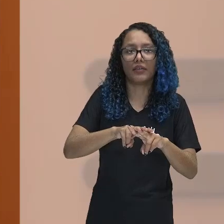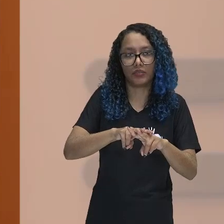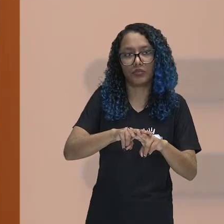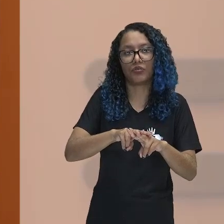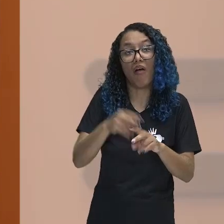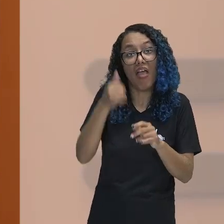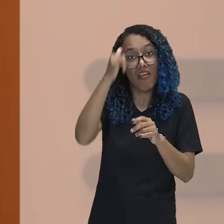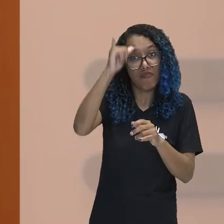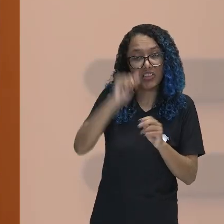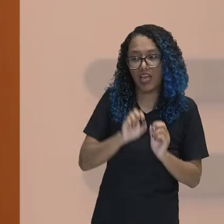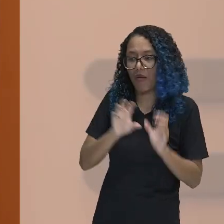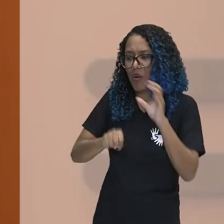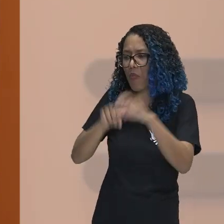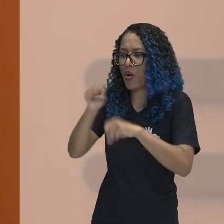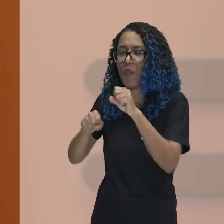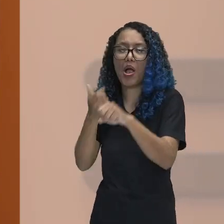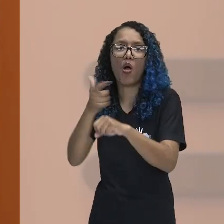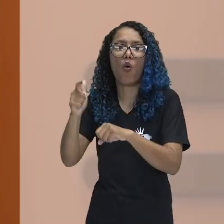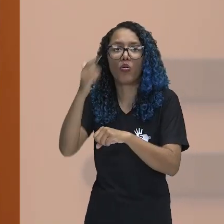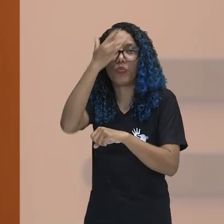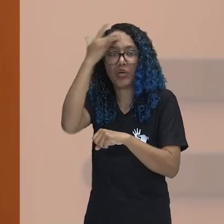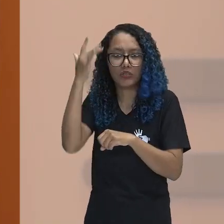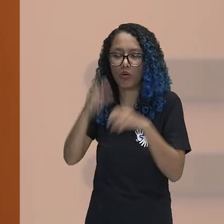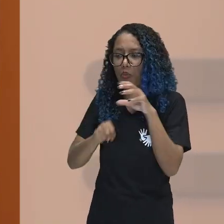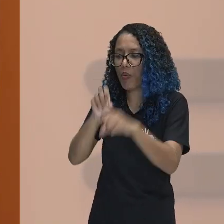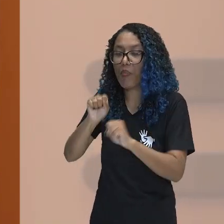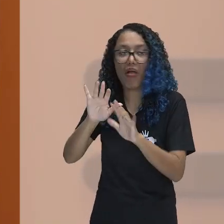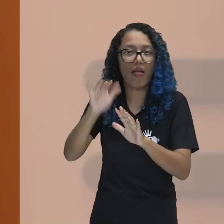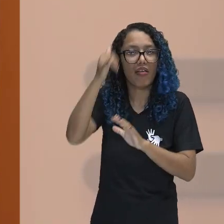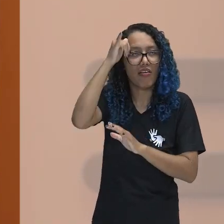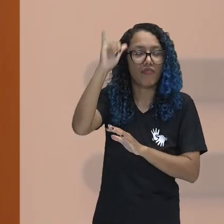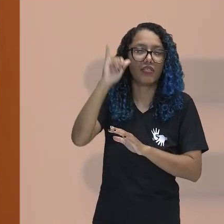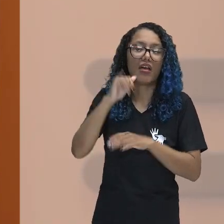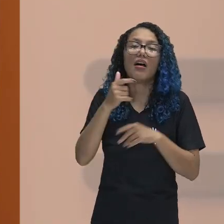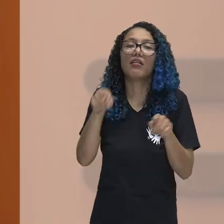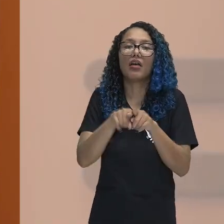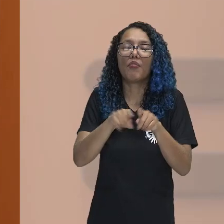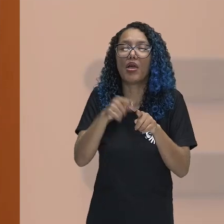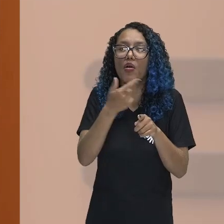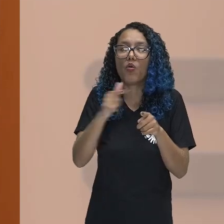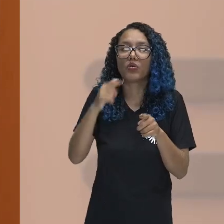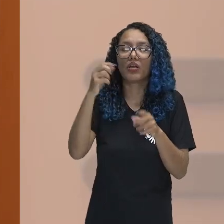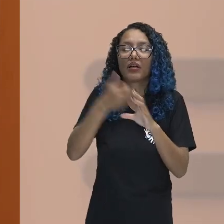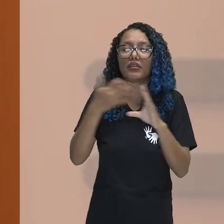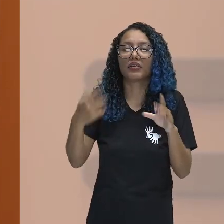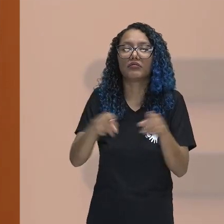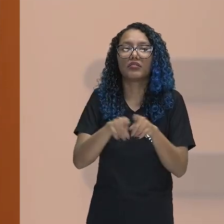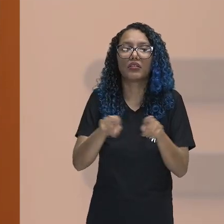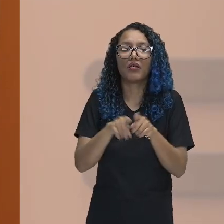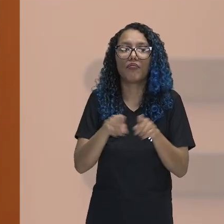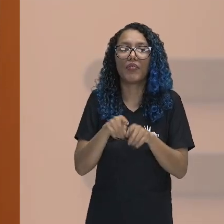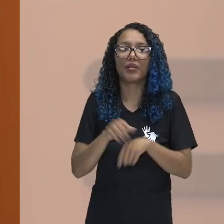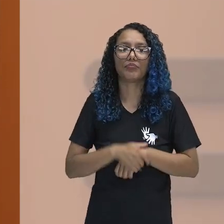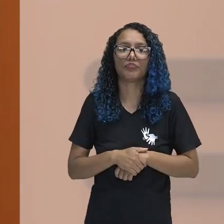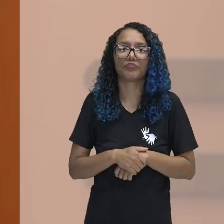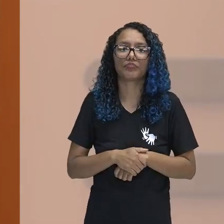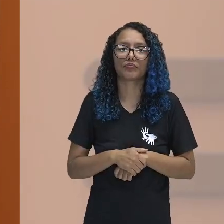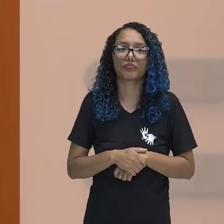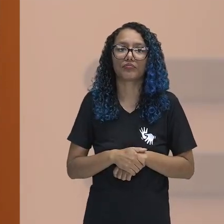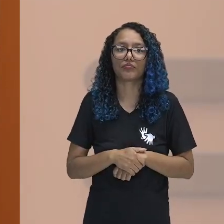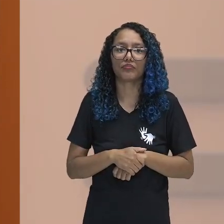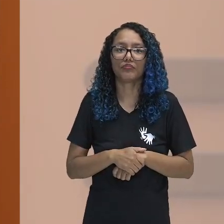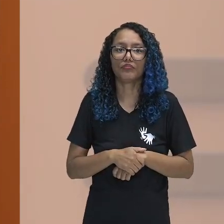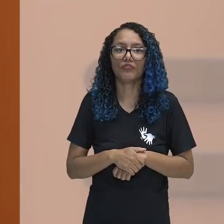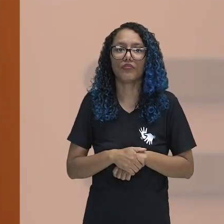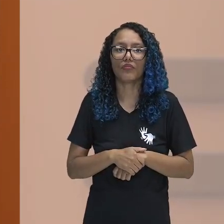atacasse a população cretense. Outra característica bastante interessante da gente falar é o culto dos cretenses tinham em